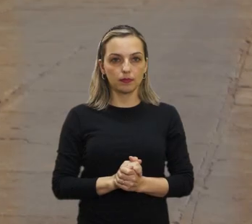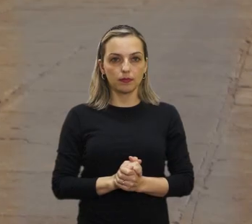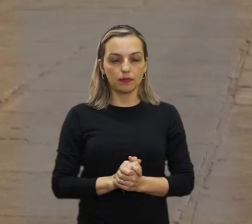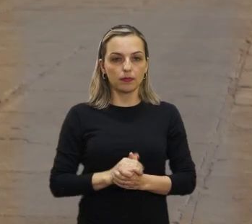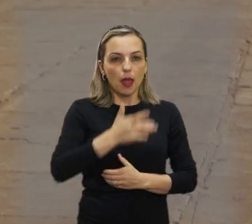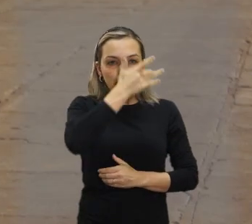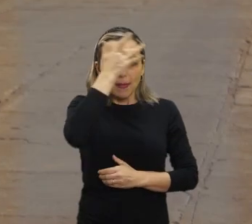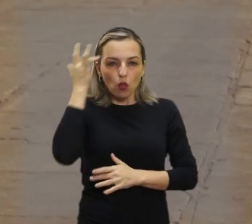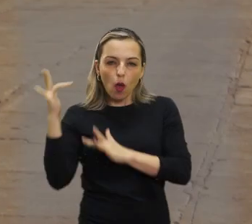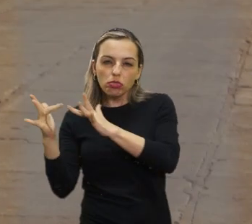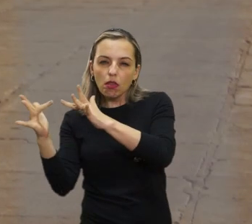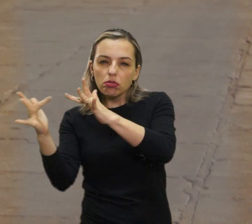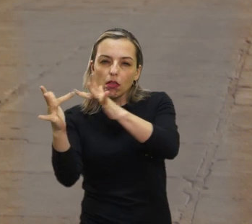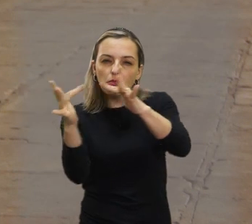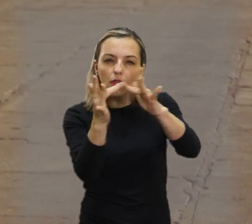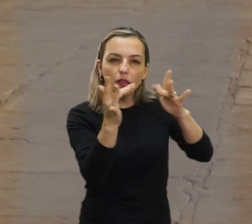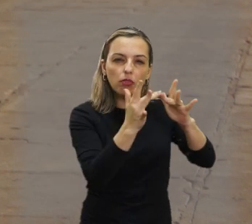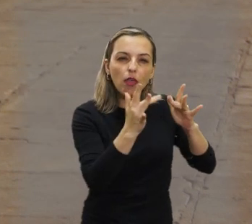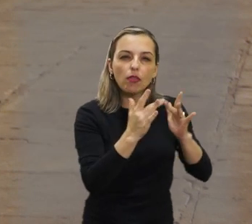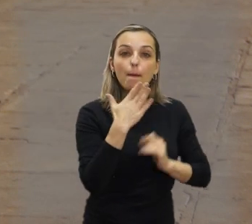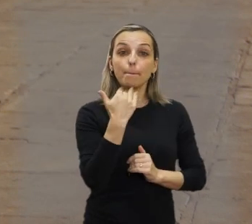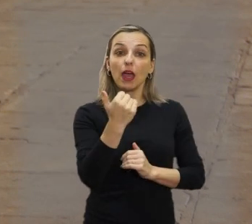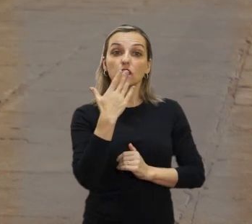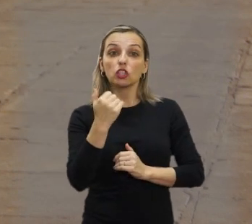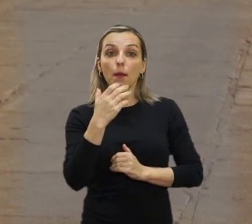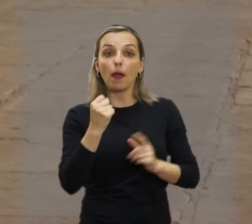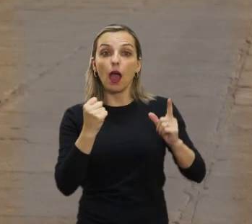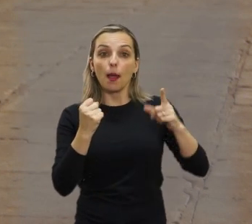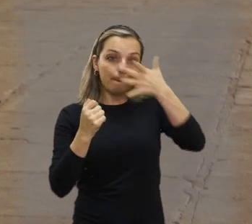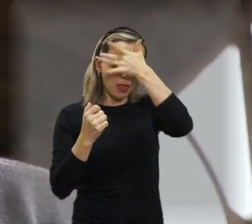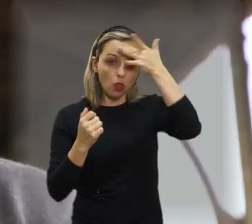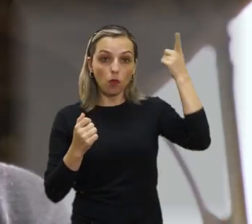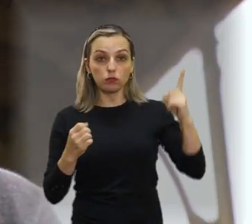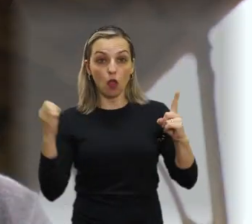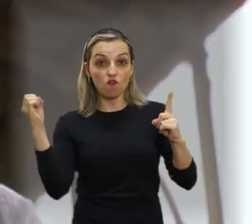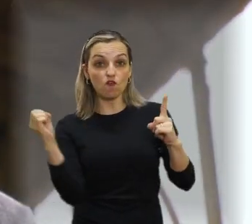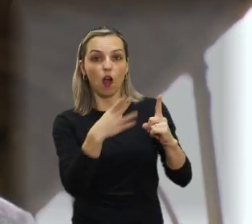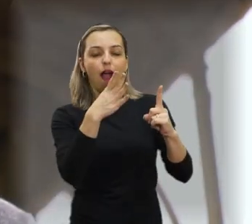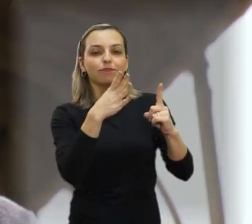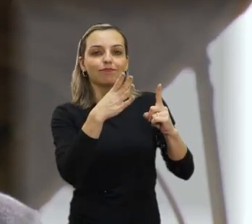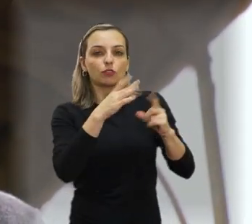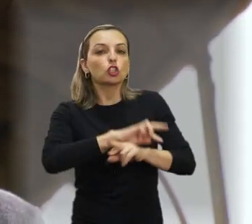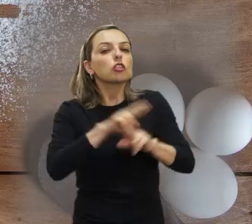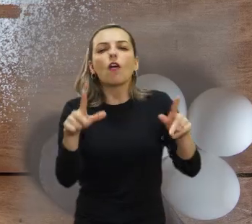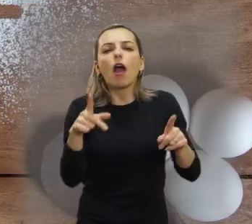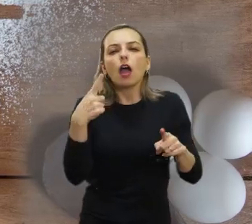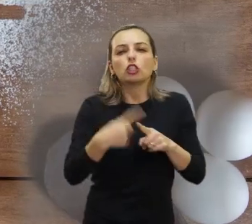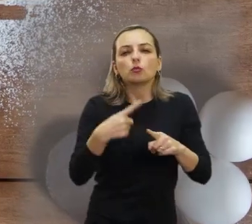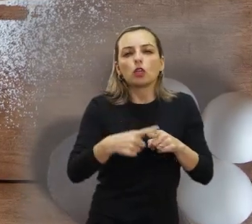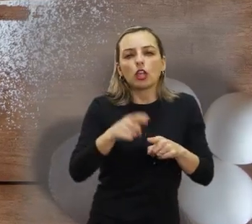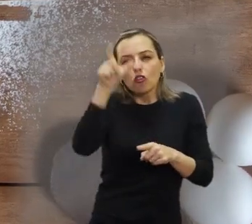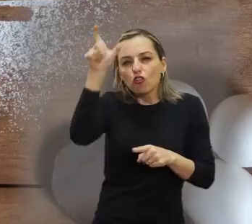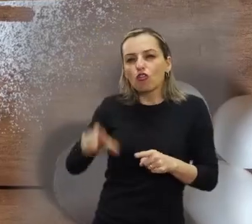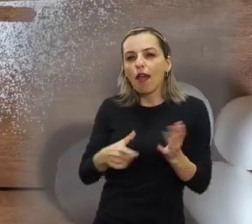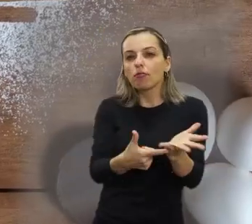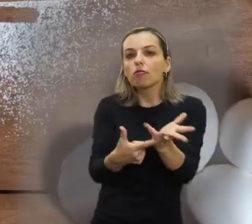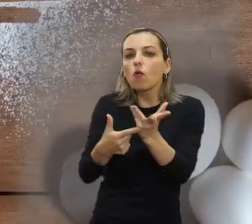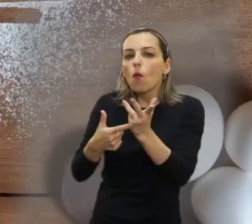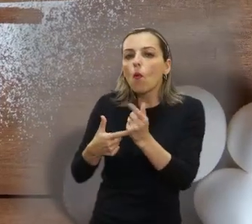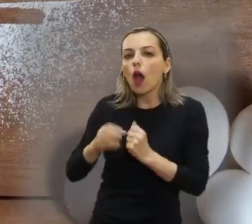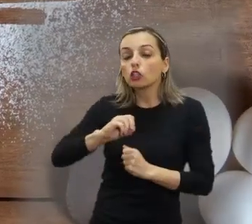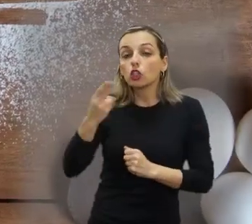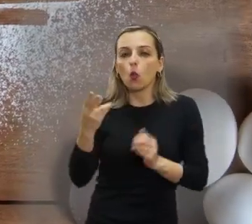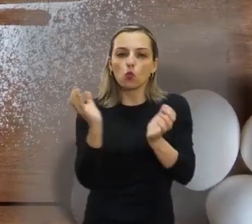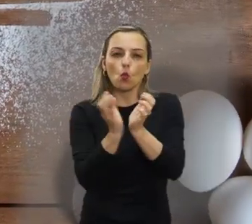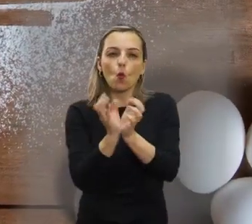Comecei a ter contato com muita gente, o que me chamaram para fazer fotos também diferentes. Eu tinha que fazer fotos de artistas, ou para bandas,